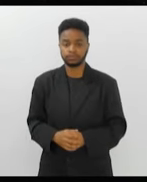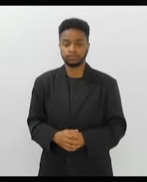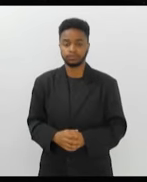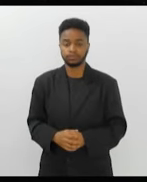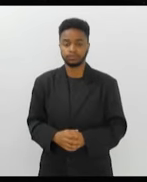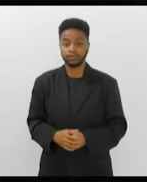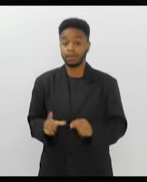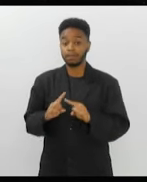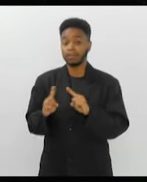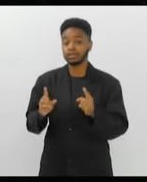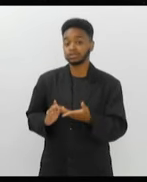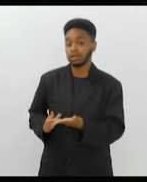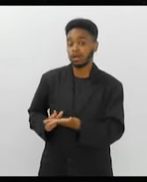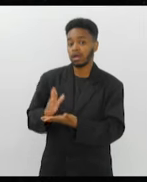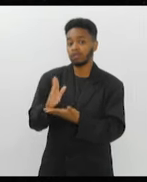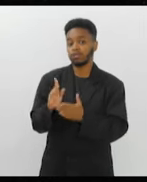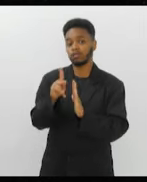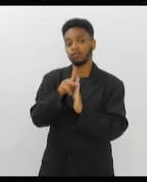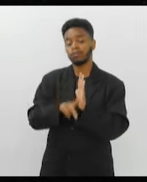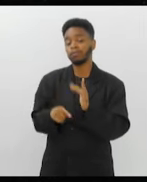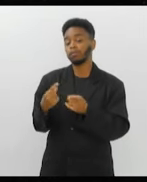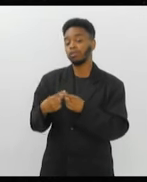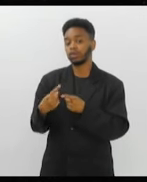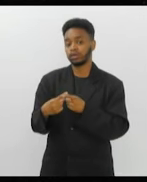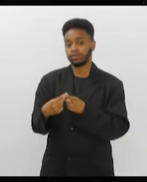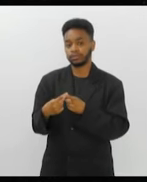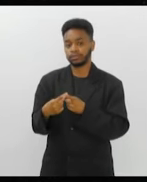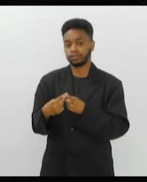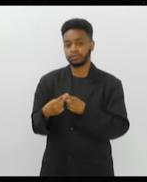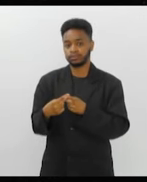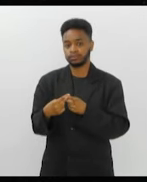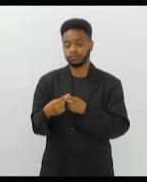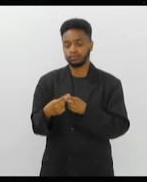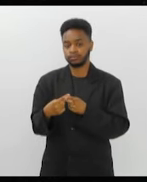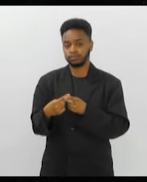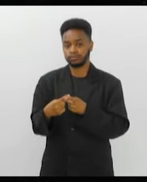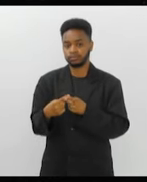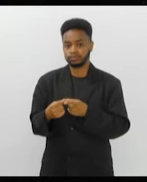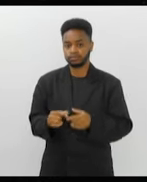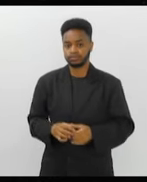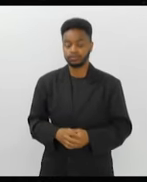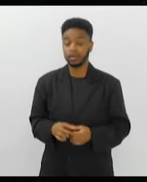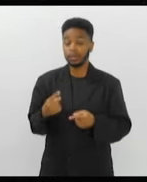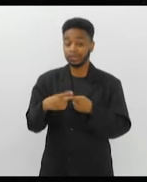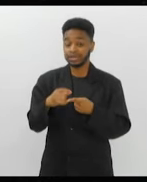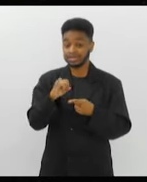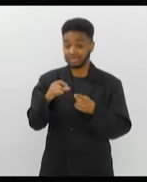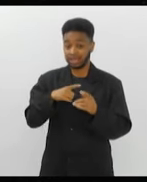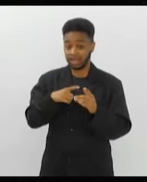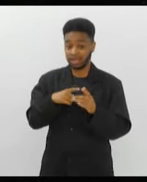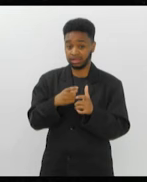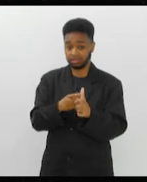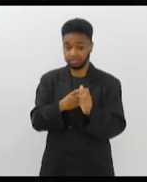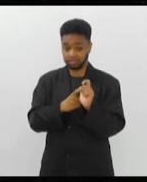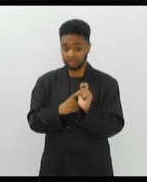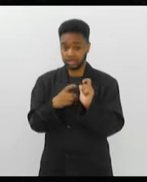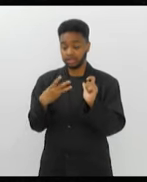ele sancionou o projeto, por quê? Se há uma taxa de inadimplência